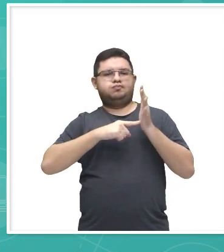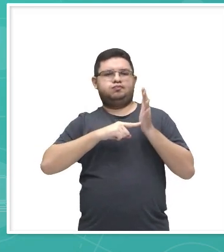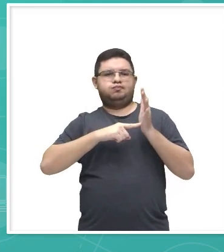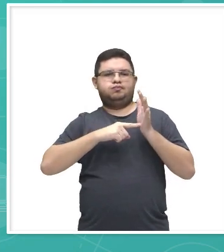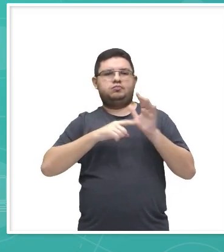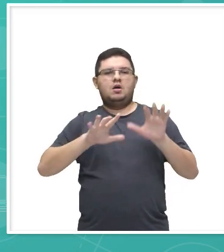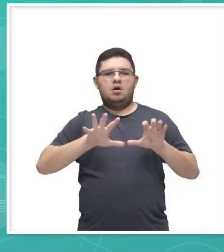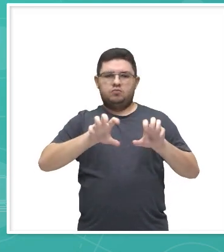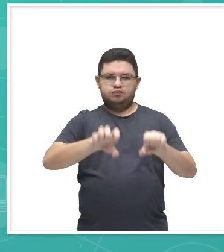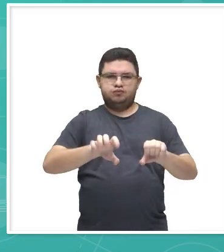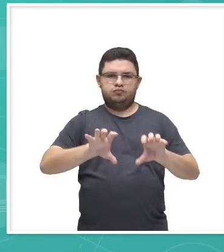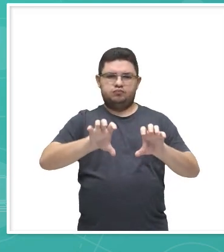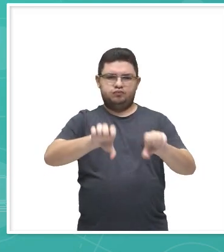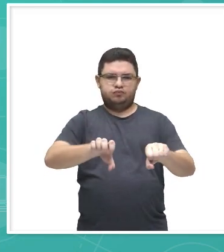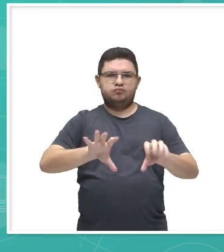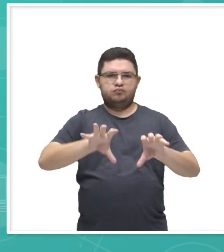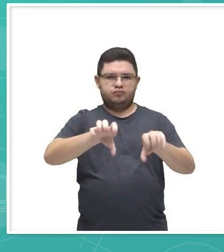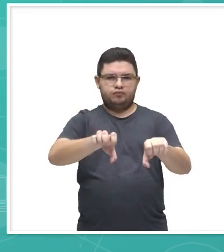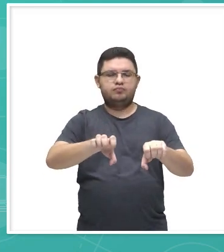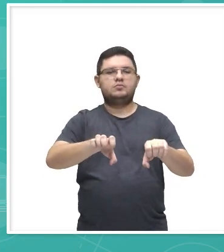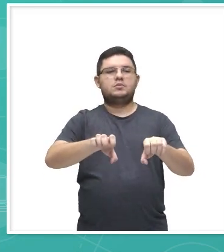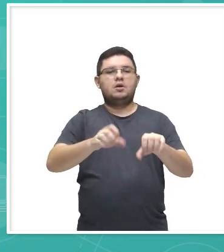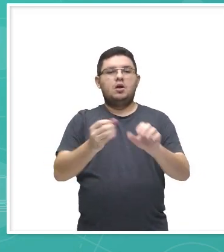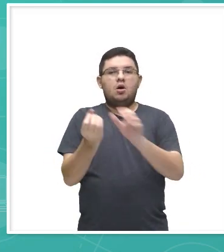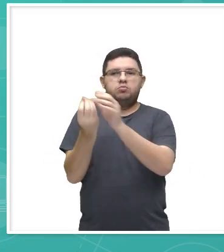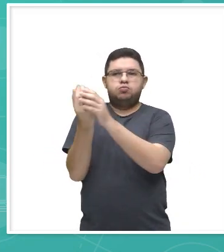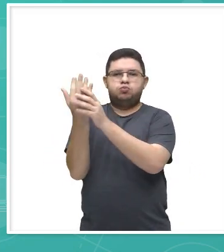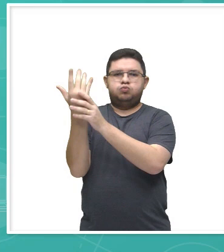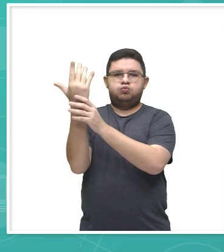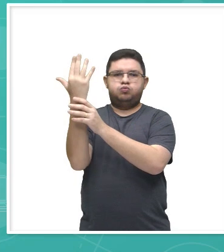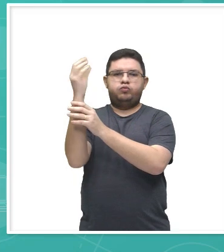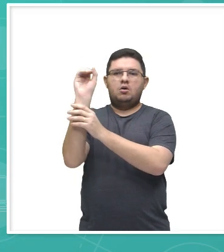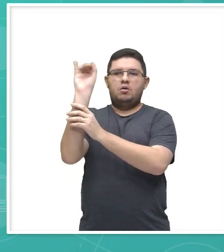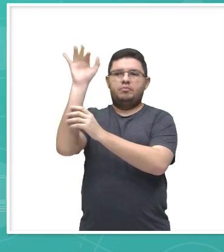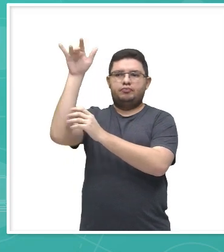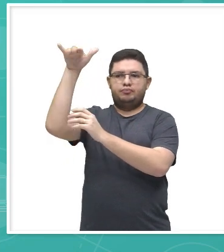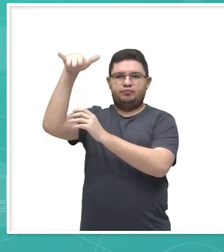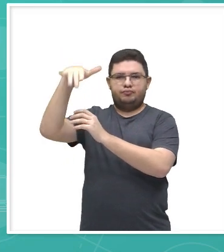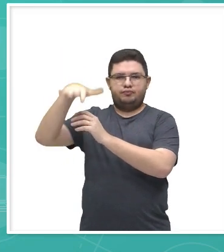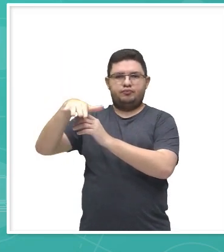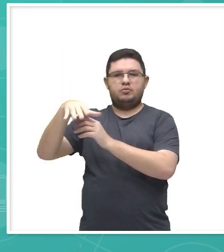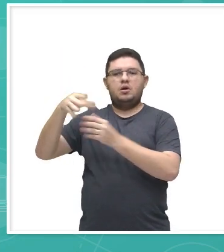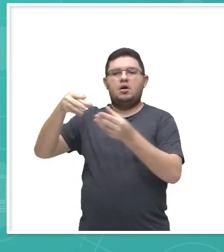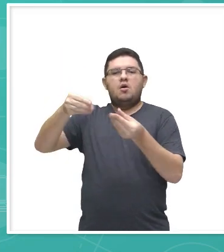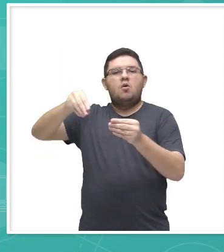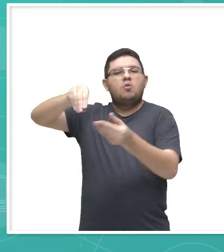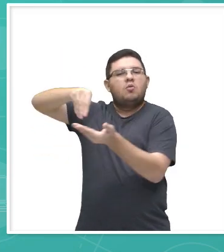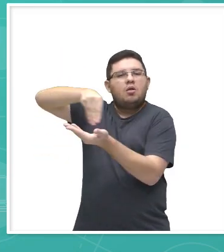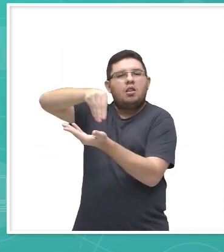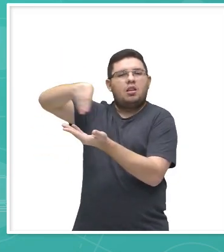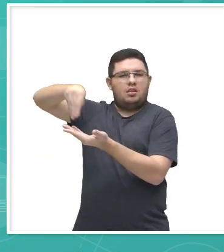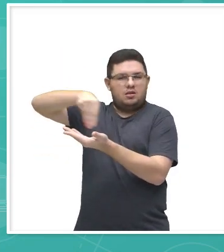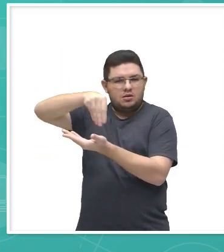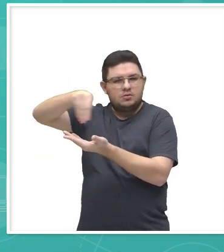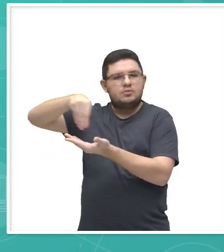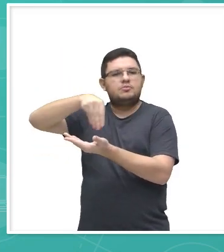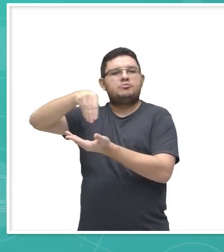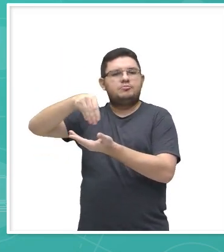tipo de sistema agrícola, né? Aqui a gente já tem, olha, a alta produtividade, né? Diferentemente